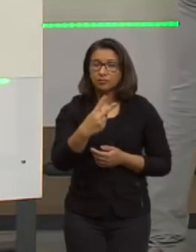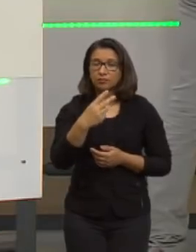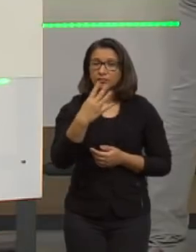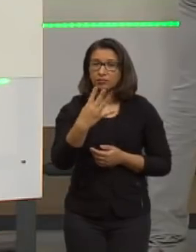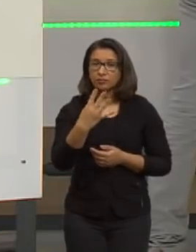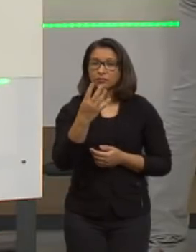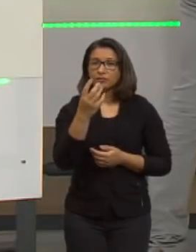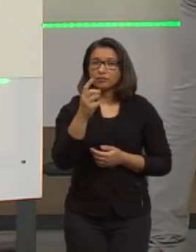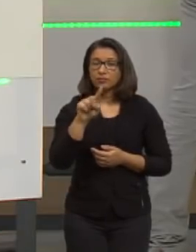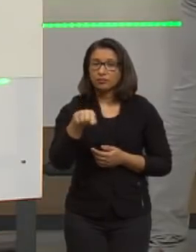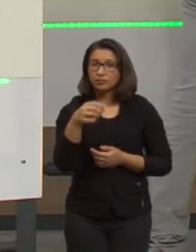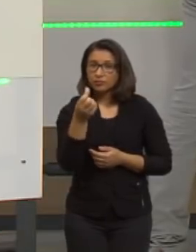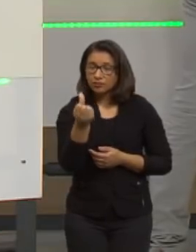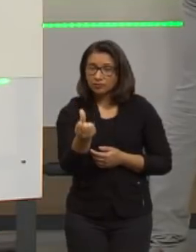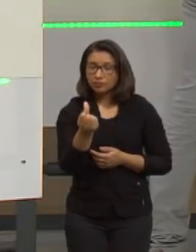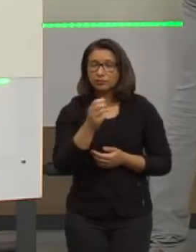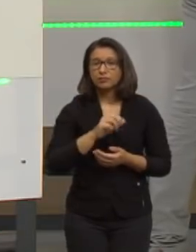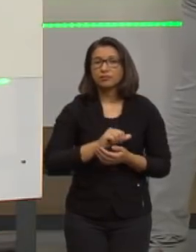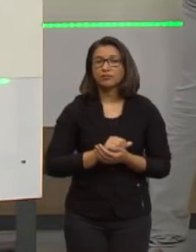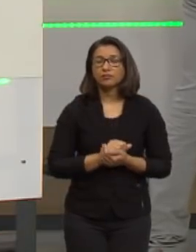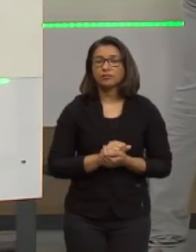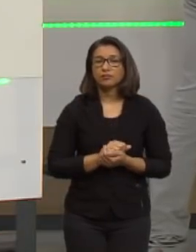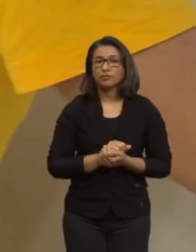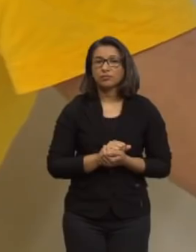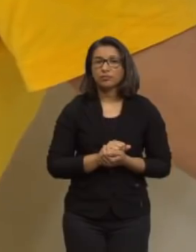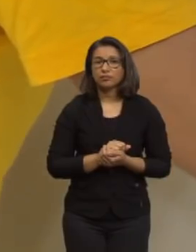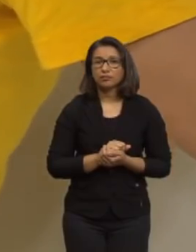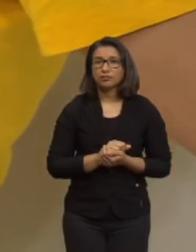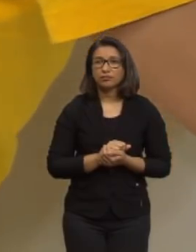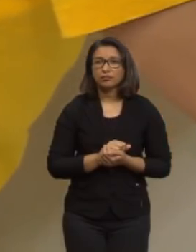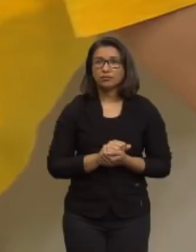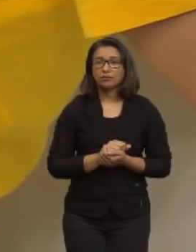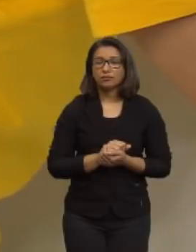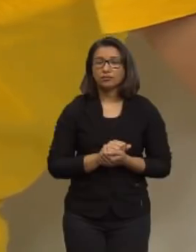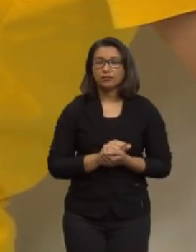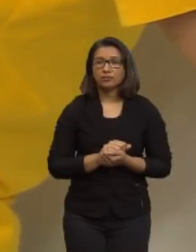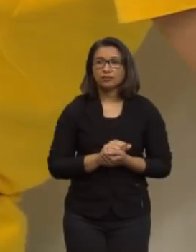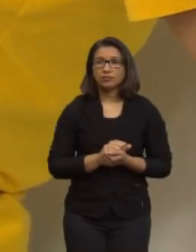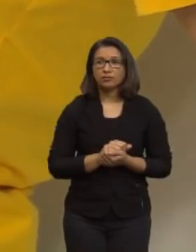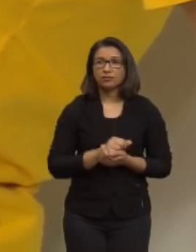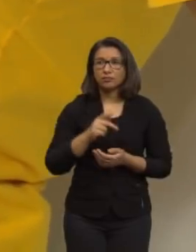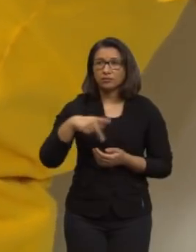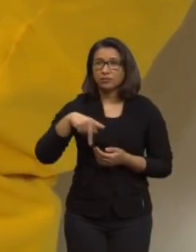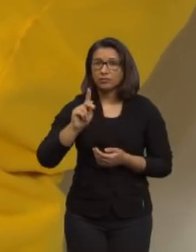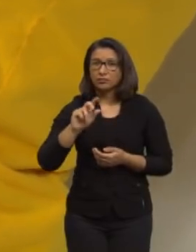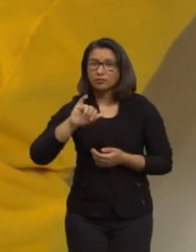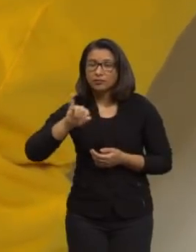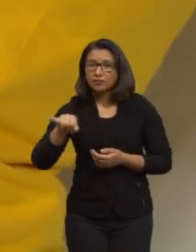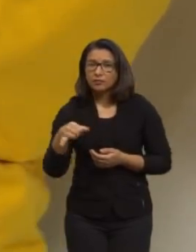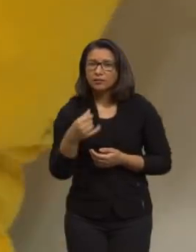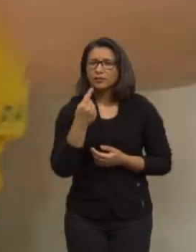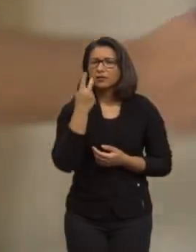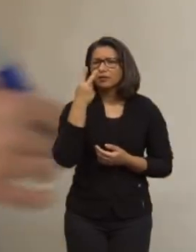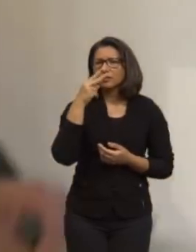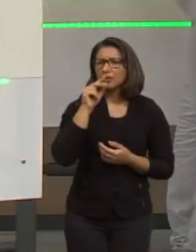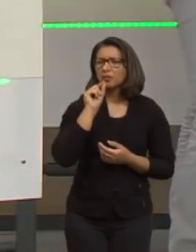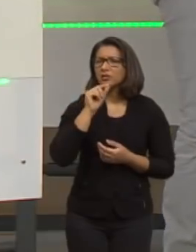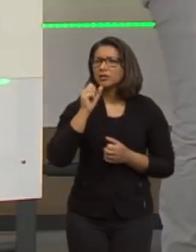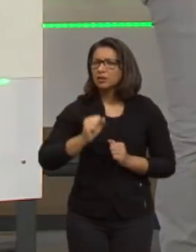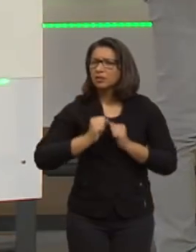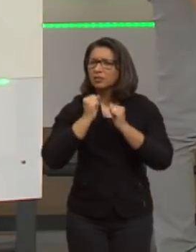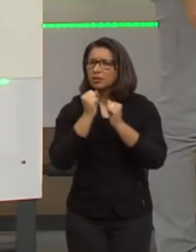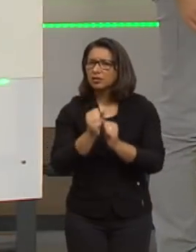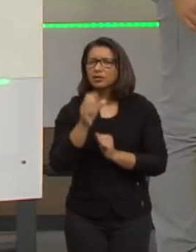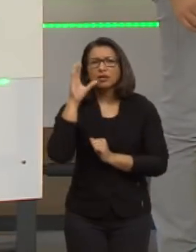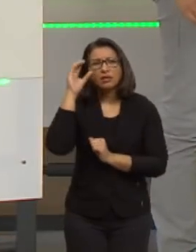- 920 4,6 kg olha só p o que que a gente pode